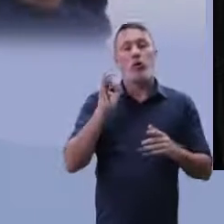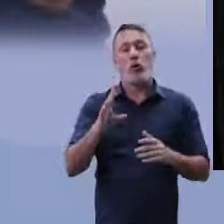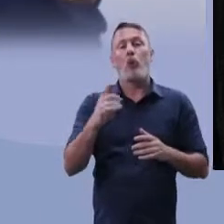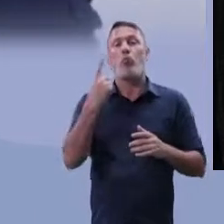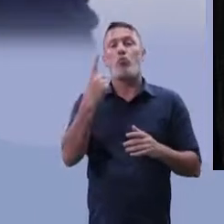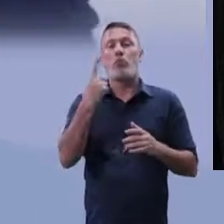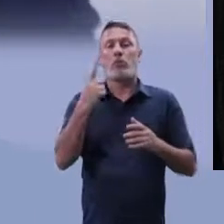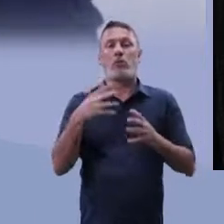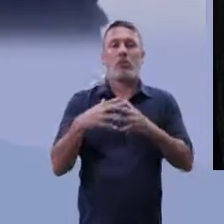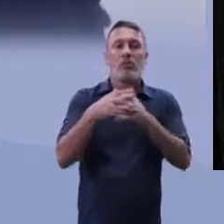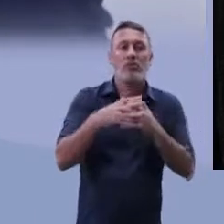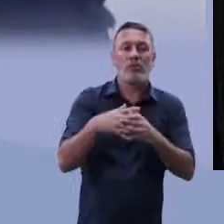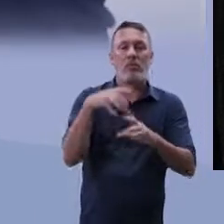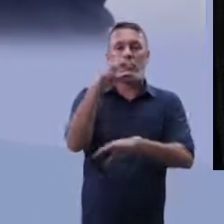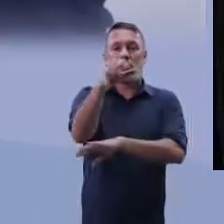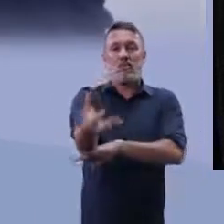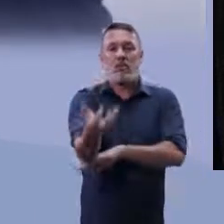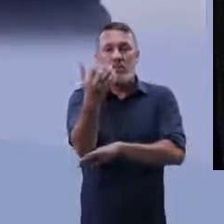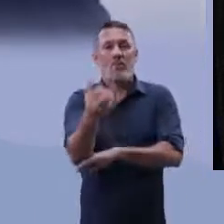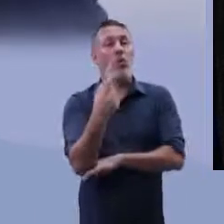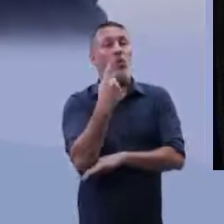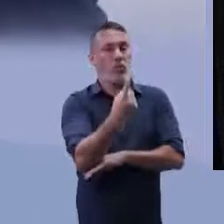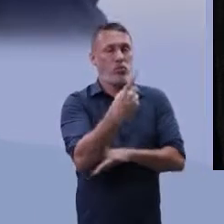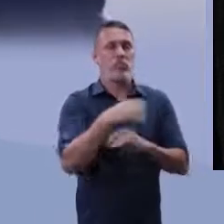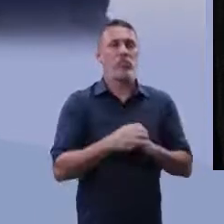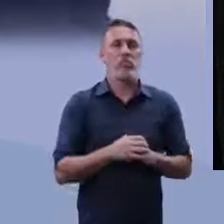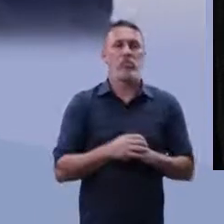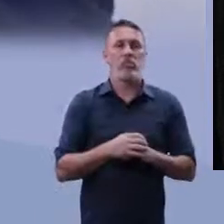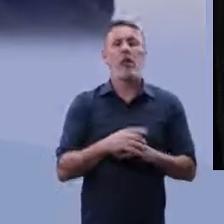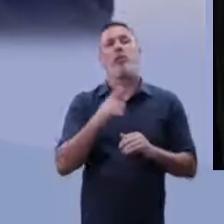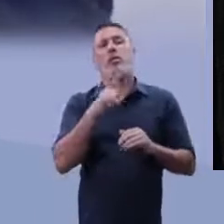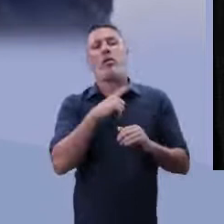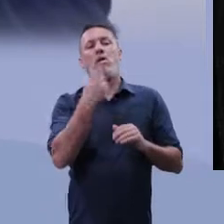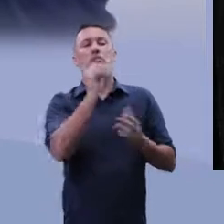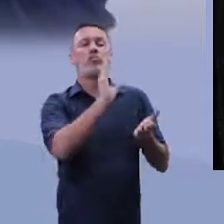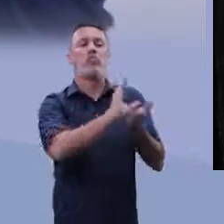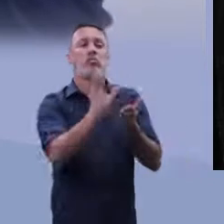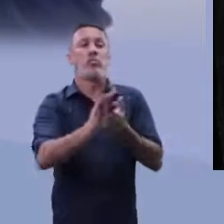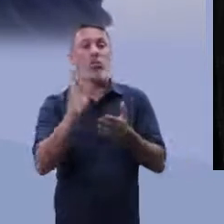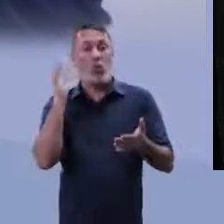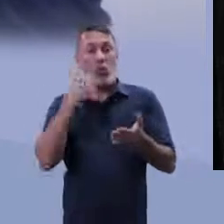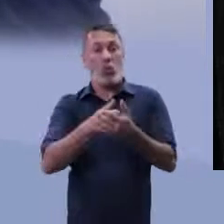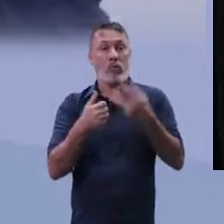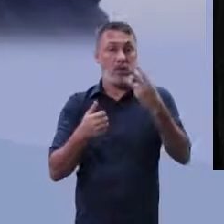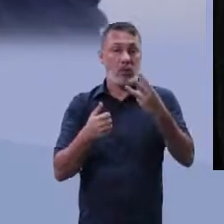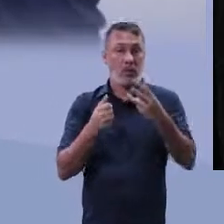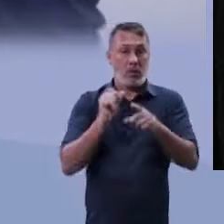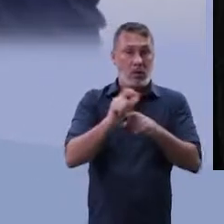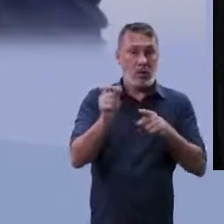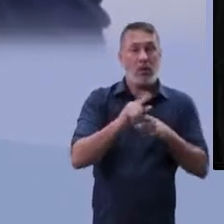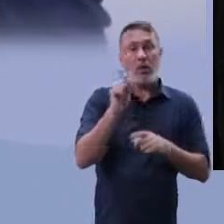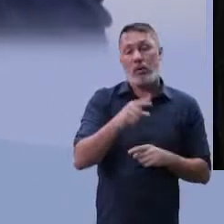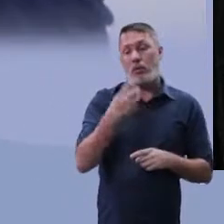uma única máquina para concorrer ao edital. Show! O total de recursos destinados para contratar o